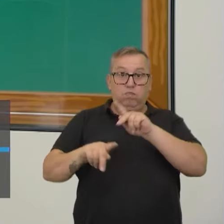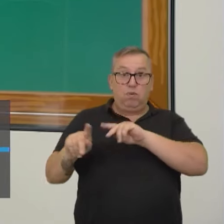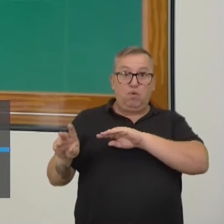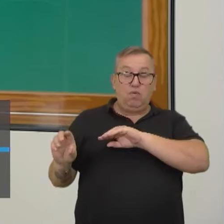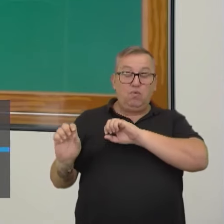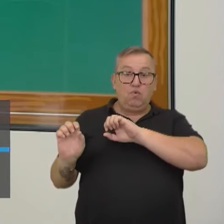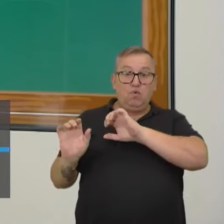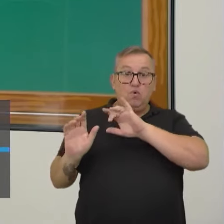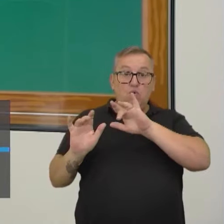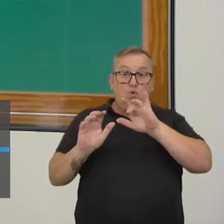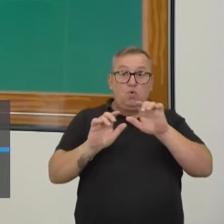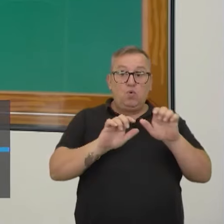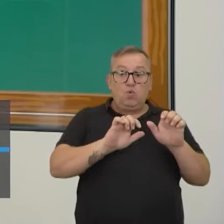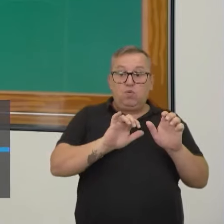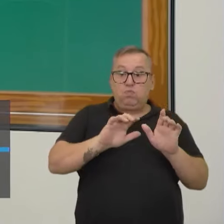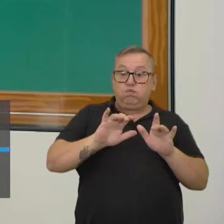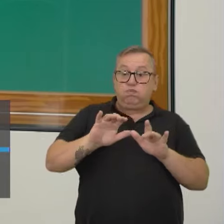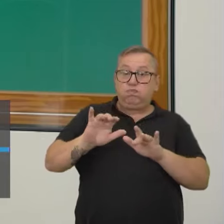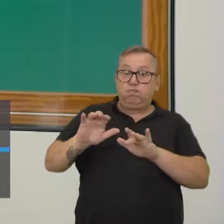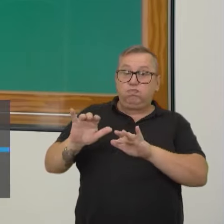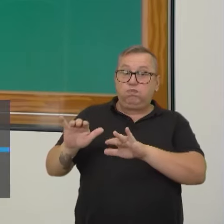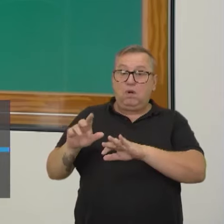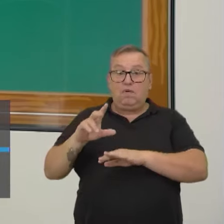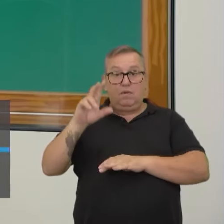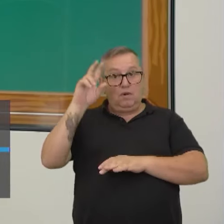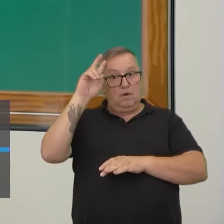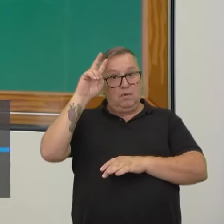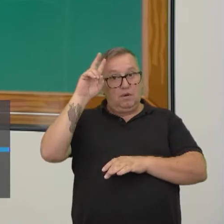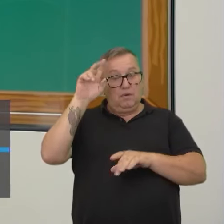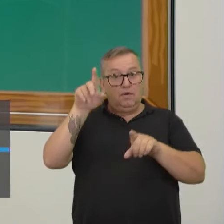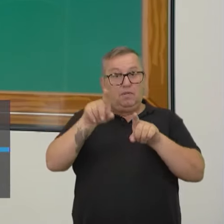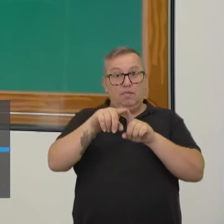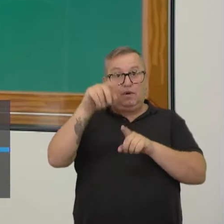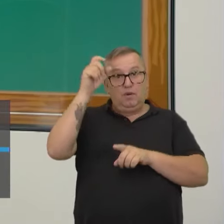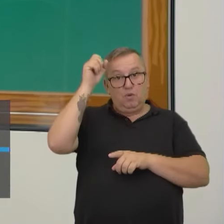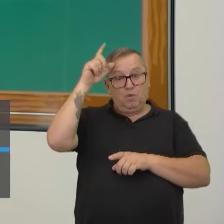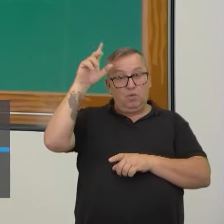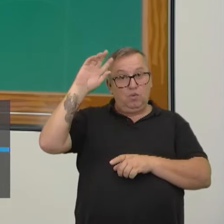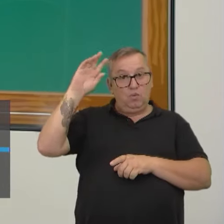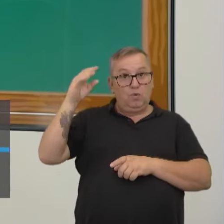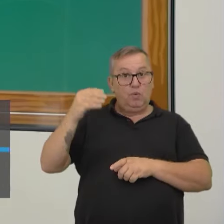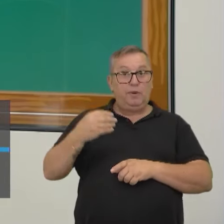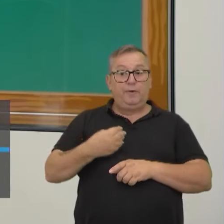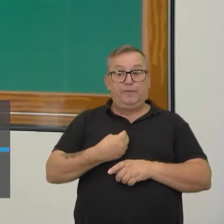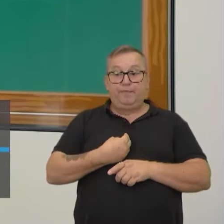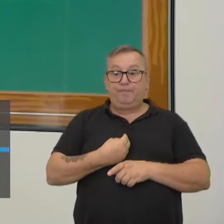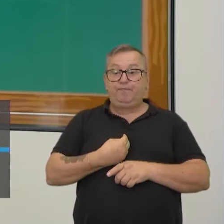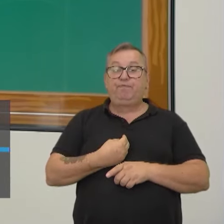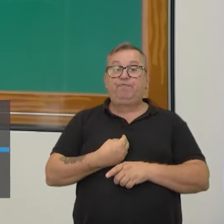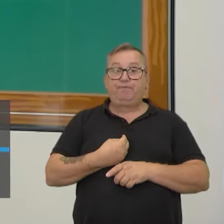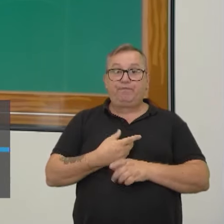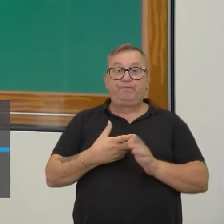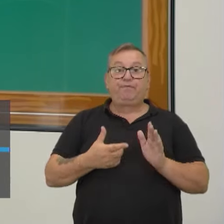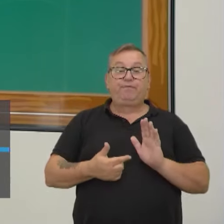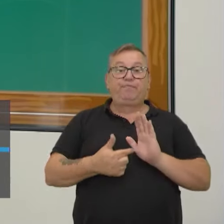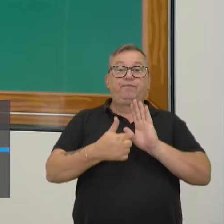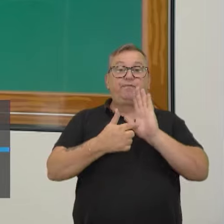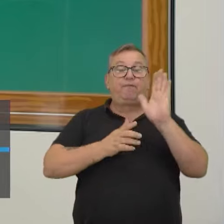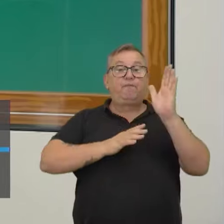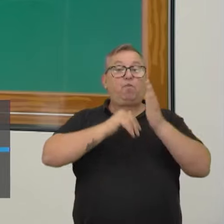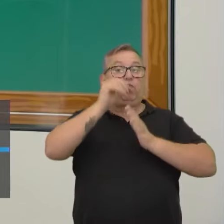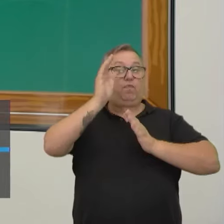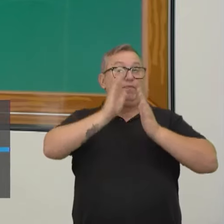iam andando, eles iam levando também cultura, espiritualidade, a sua expressão